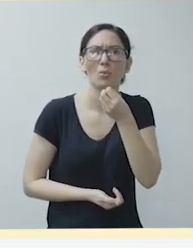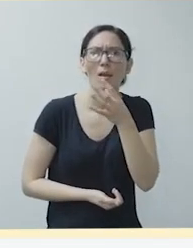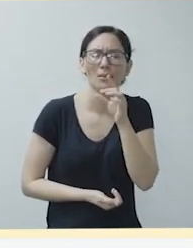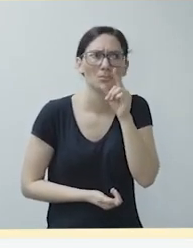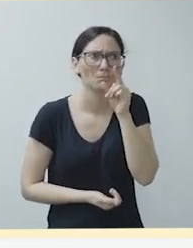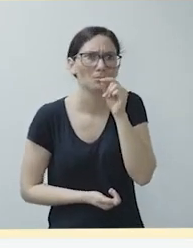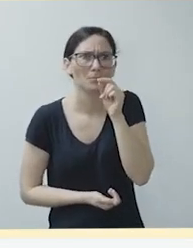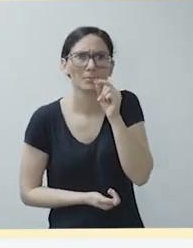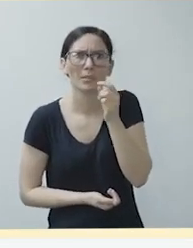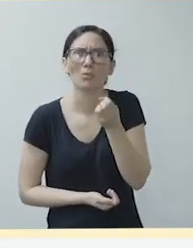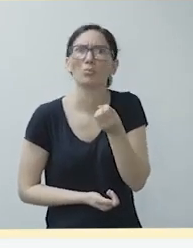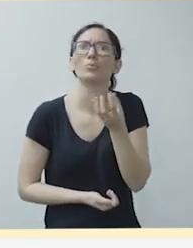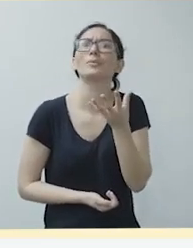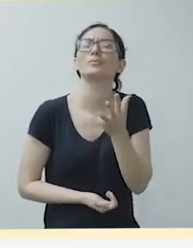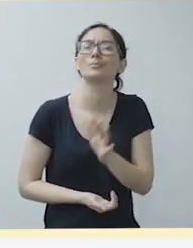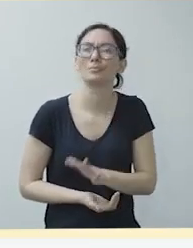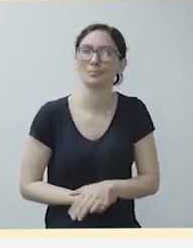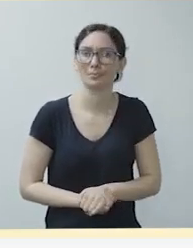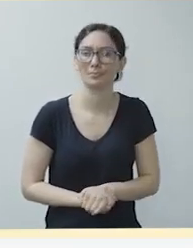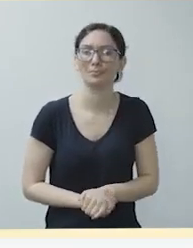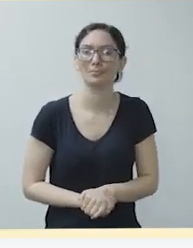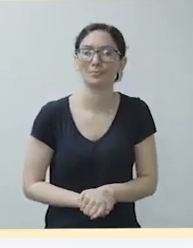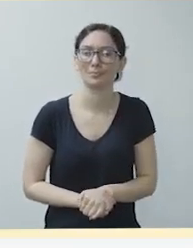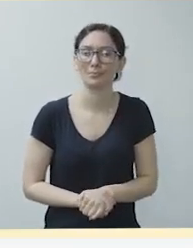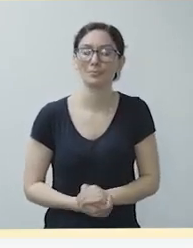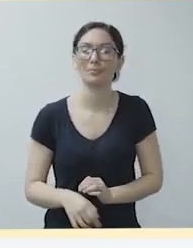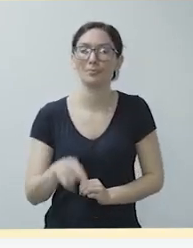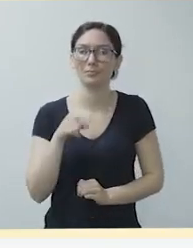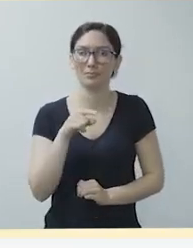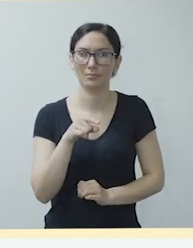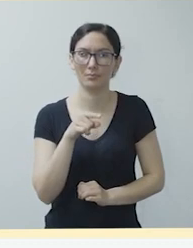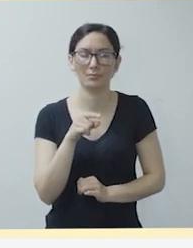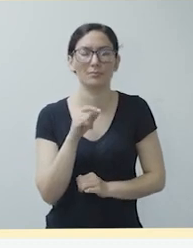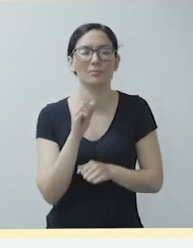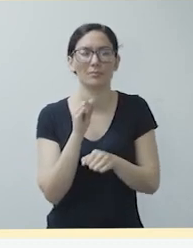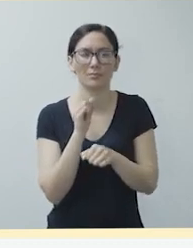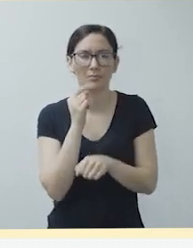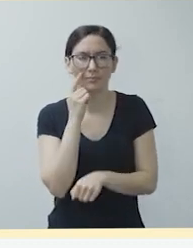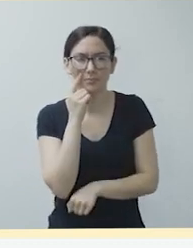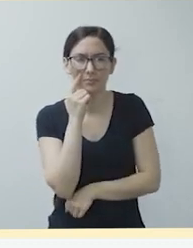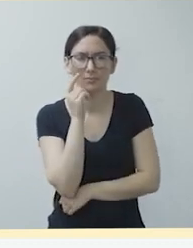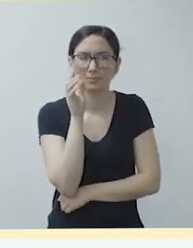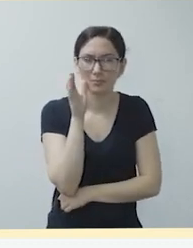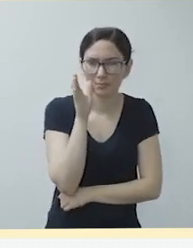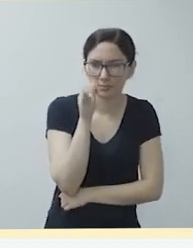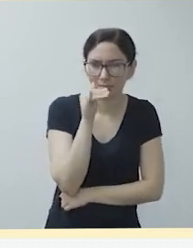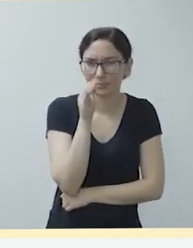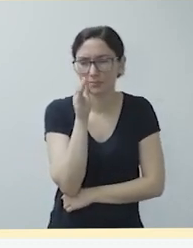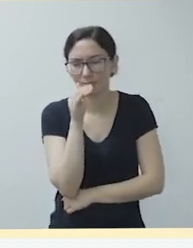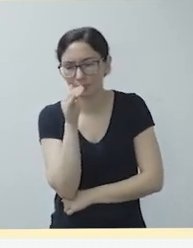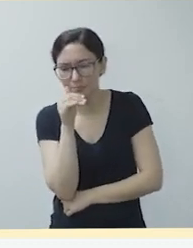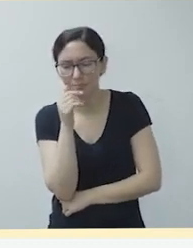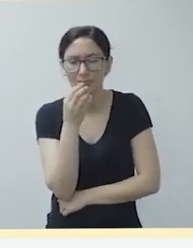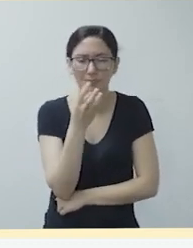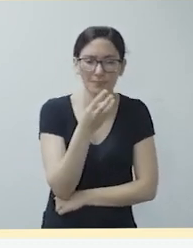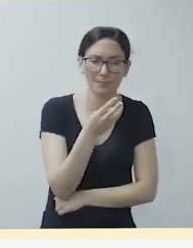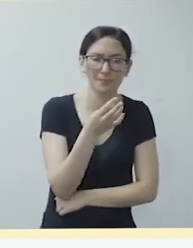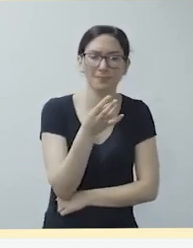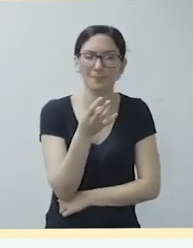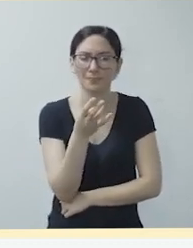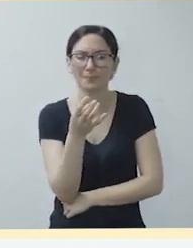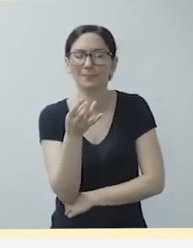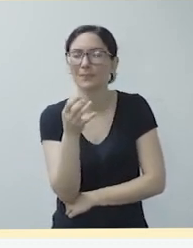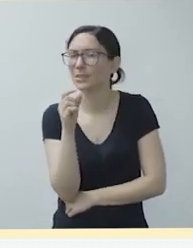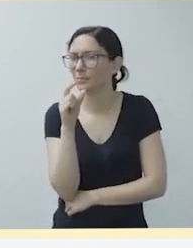Quantos passarinhos? Eu vou deixar vocês observarem essa tela contar enquanto